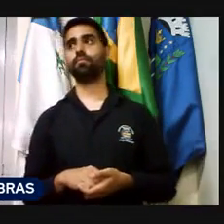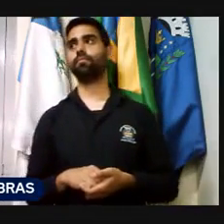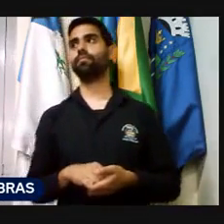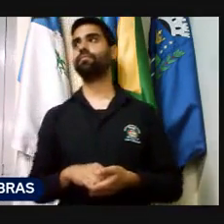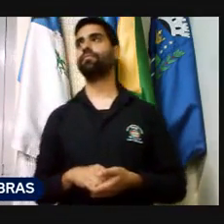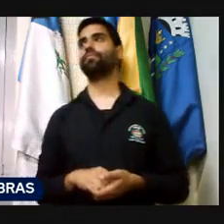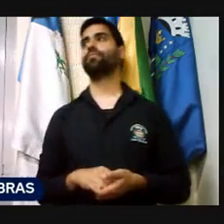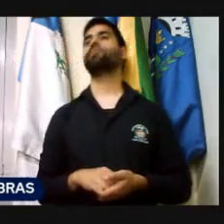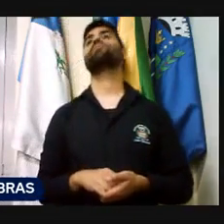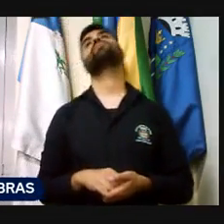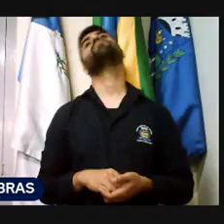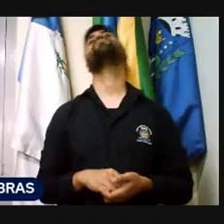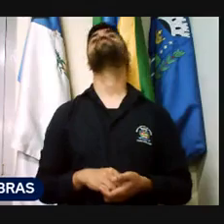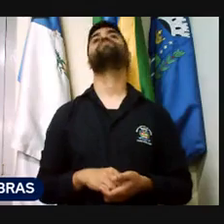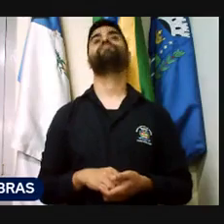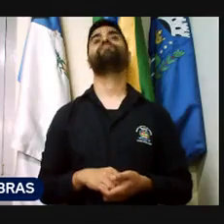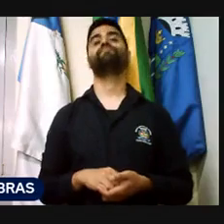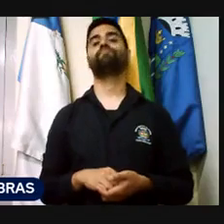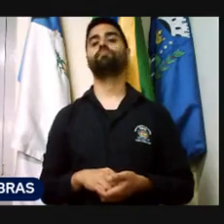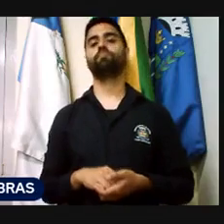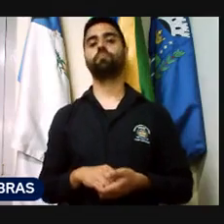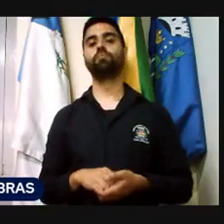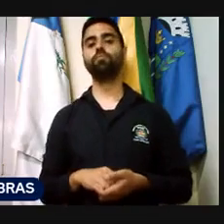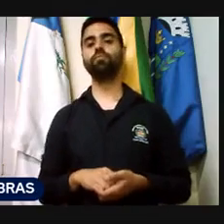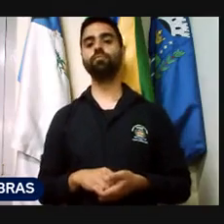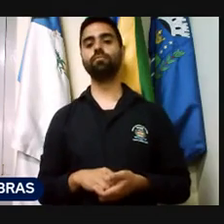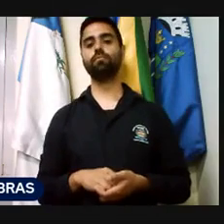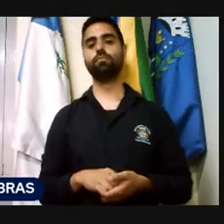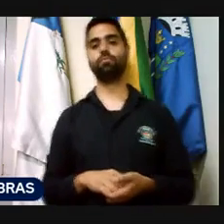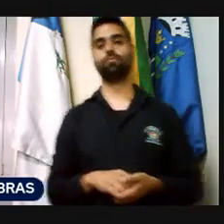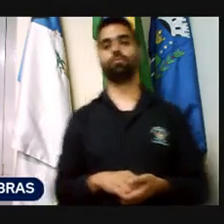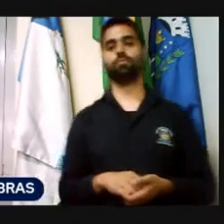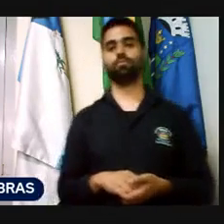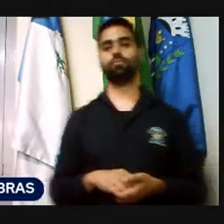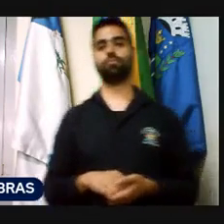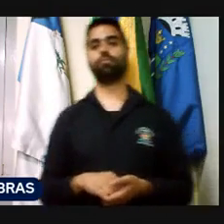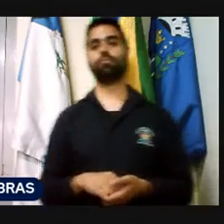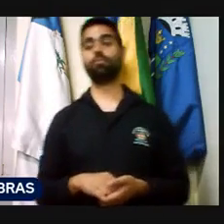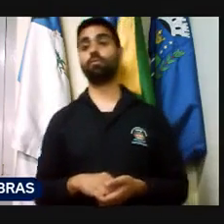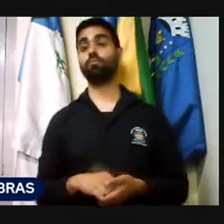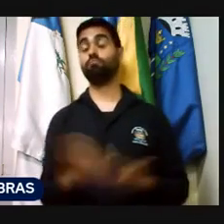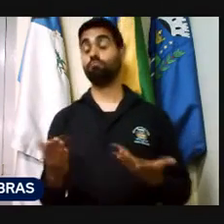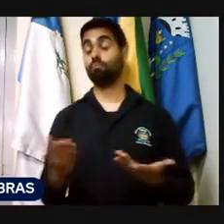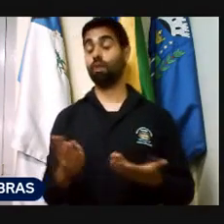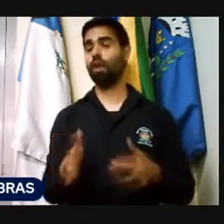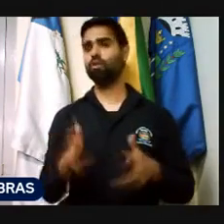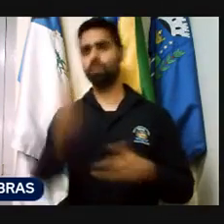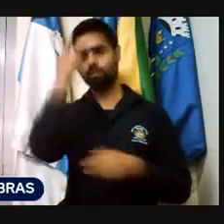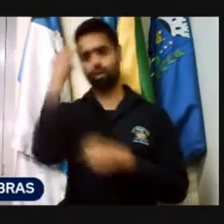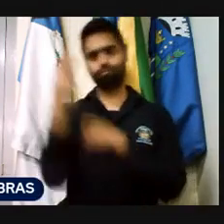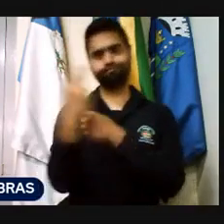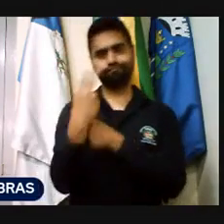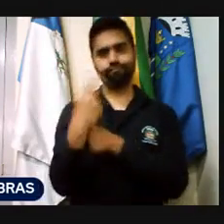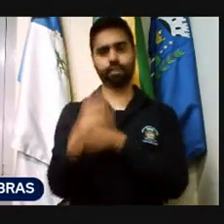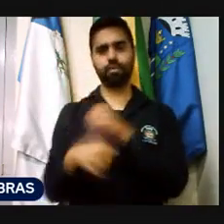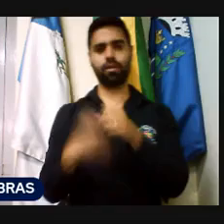Finalizando, eu deixo claro aqui aos internautas e todos que nos acompanham